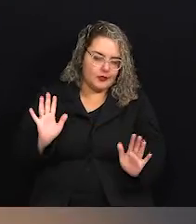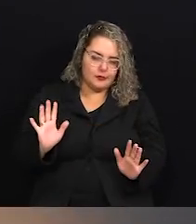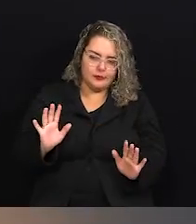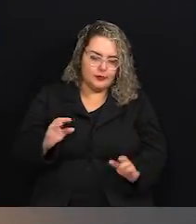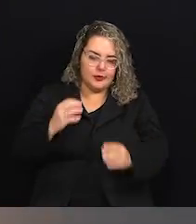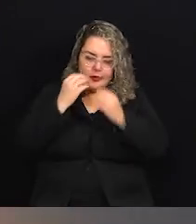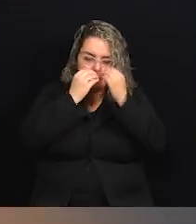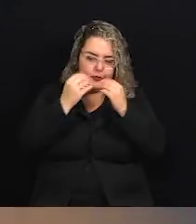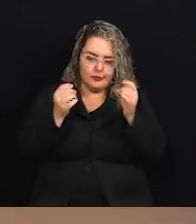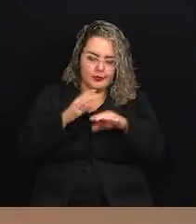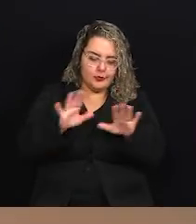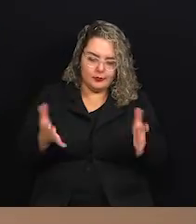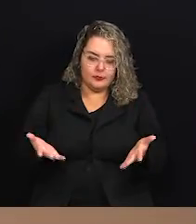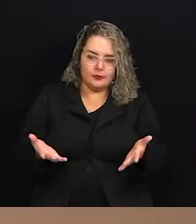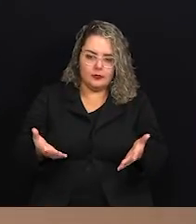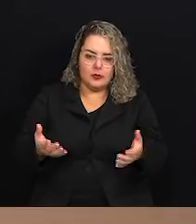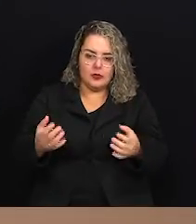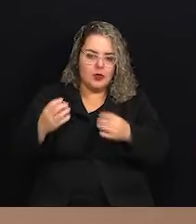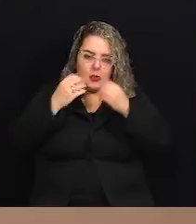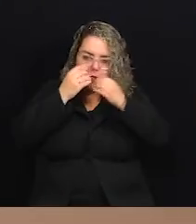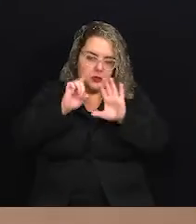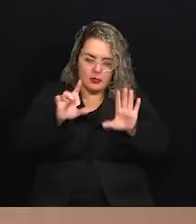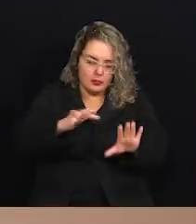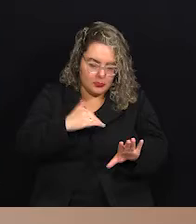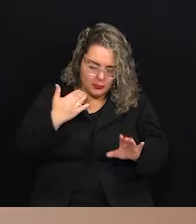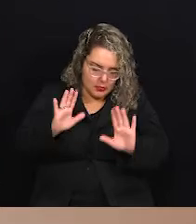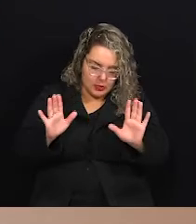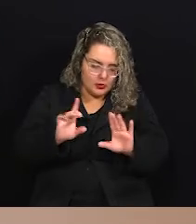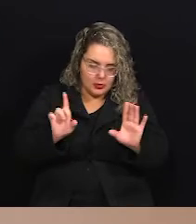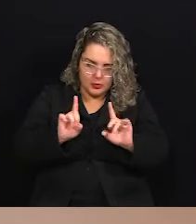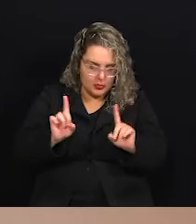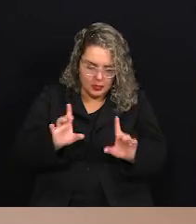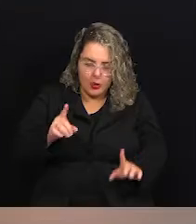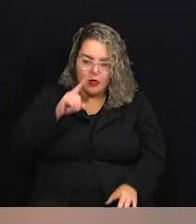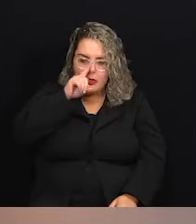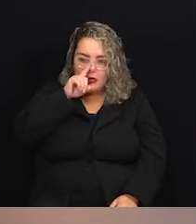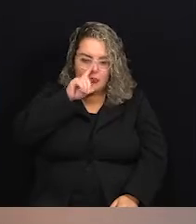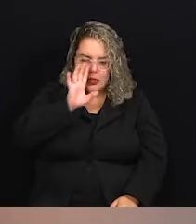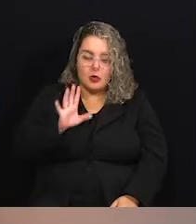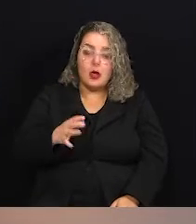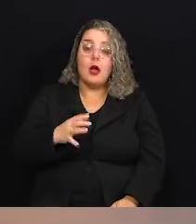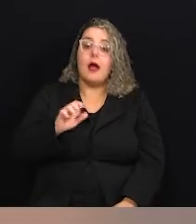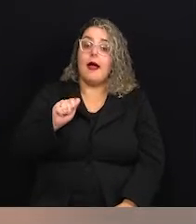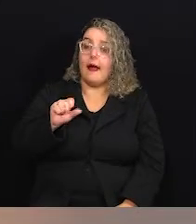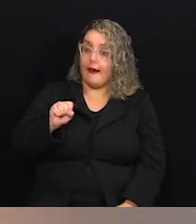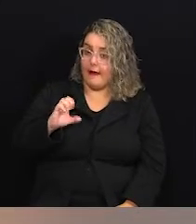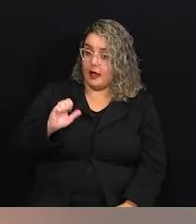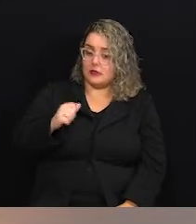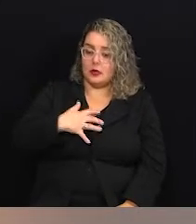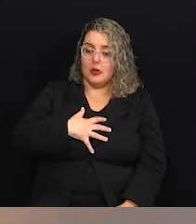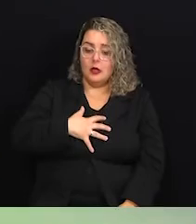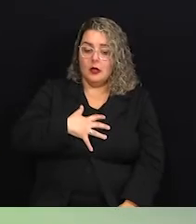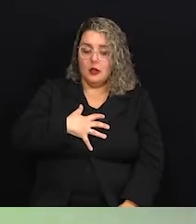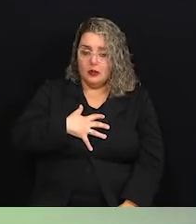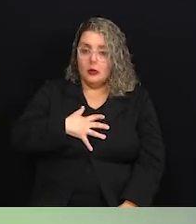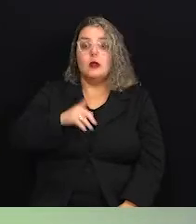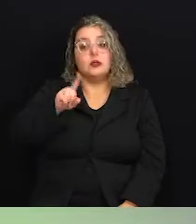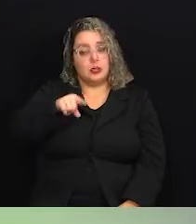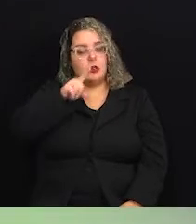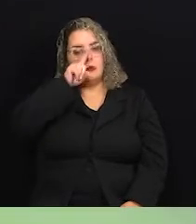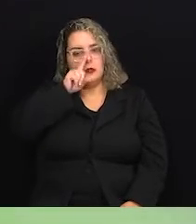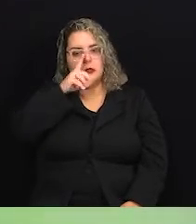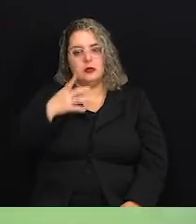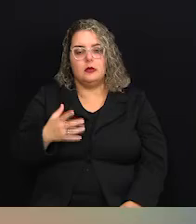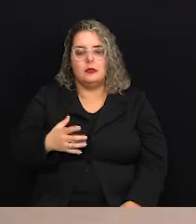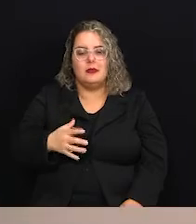já tem rinite pronto. A rinite não mata, então não é perigosa. A asma, sim, a asma já é outra história. A rinite não mata,